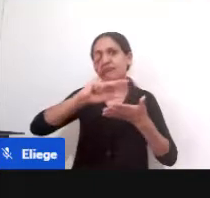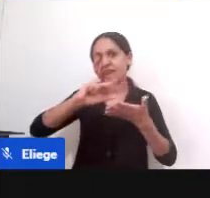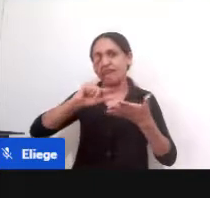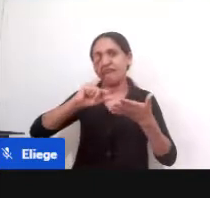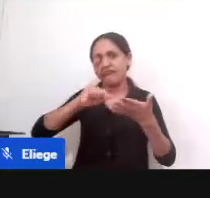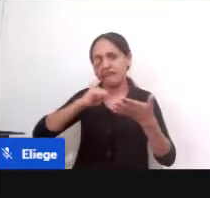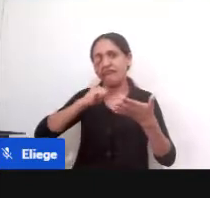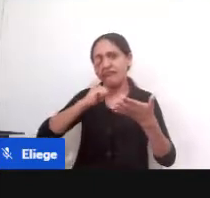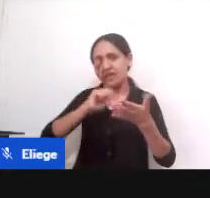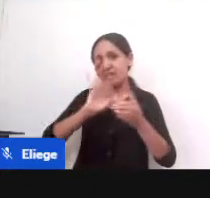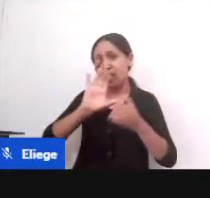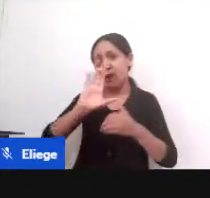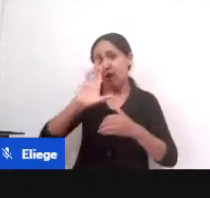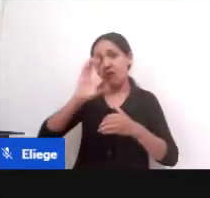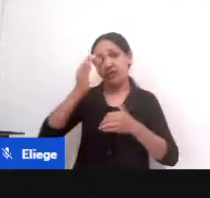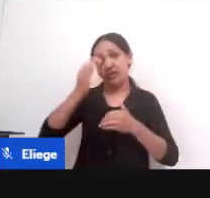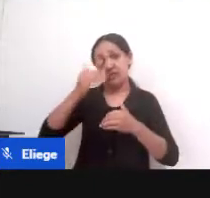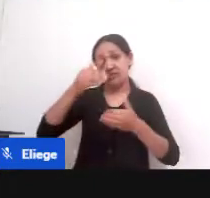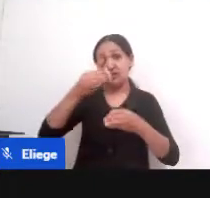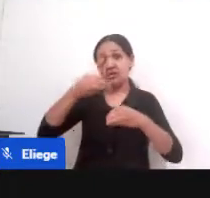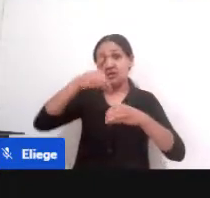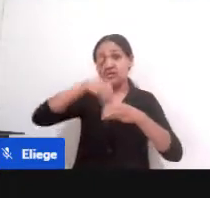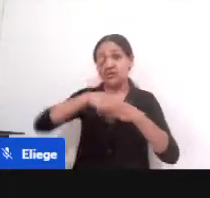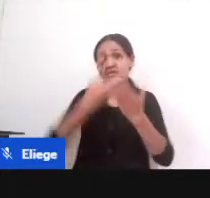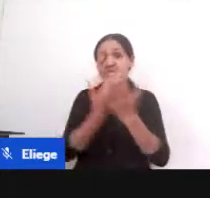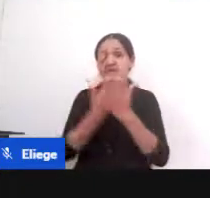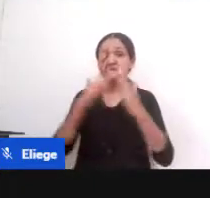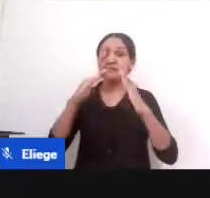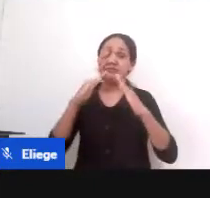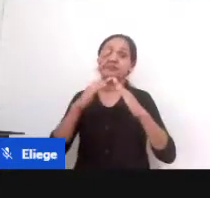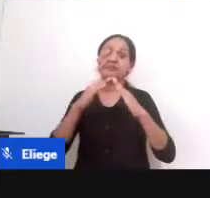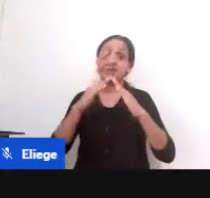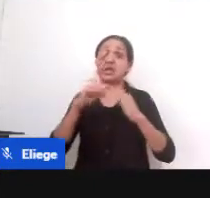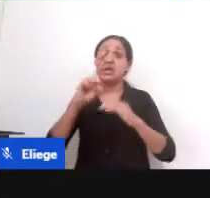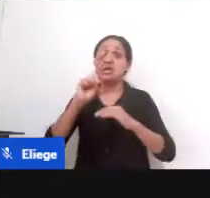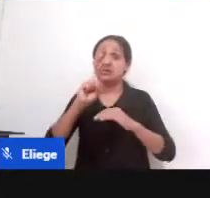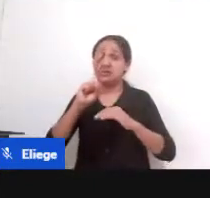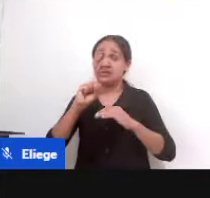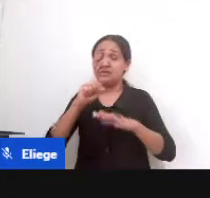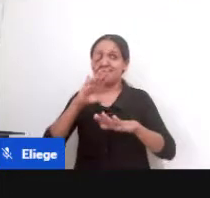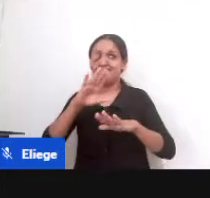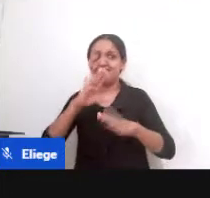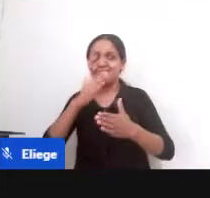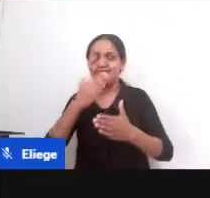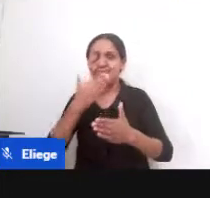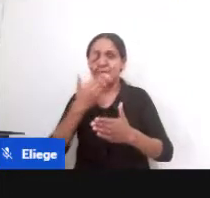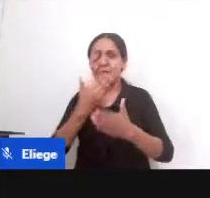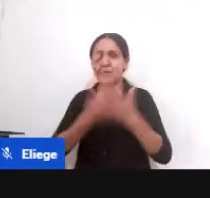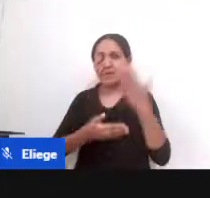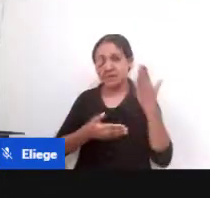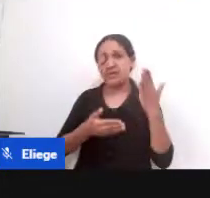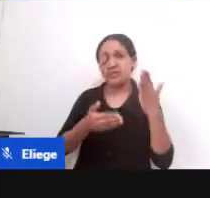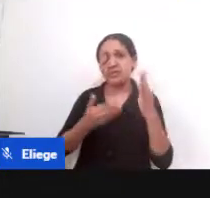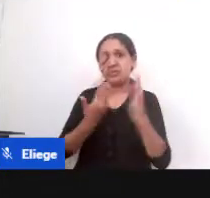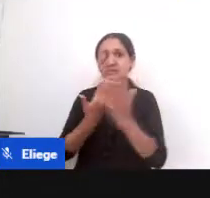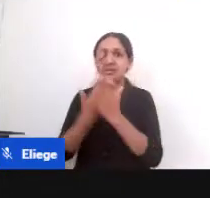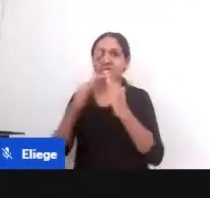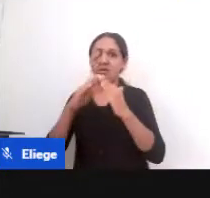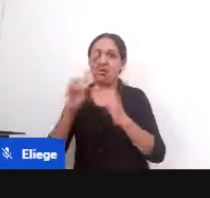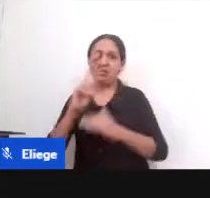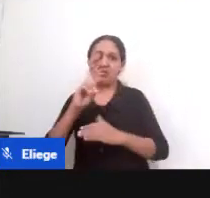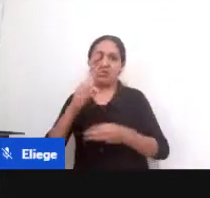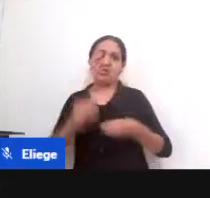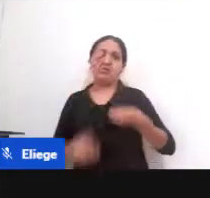que vão acontecendo dentro da escola. É isso que ficou perdido nessas aulas não presenciais.